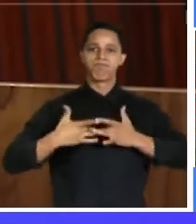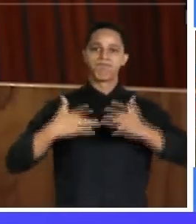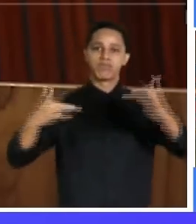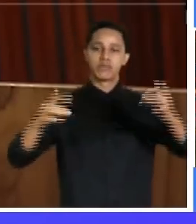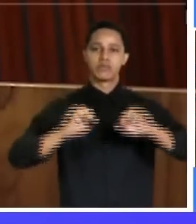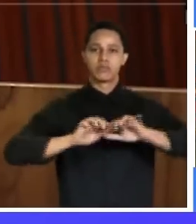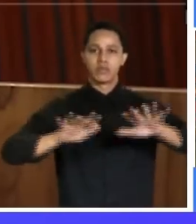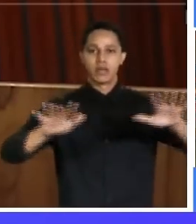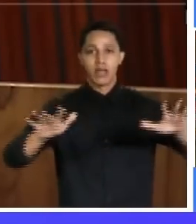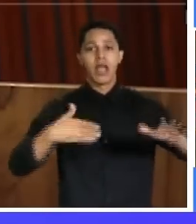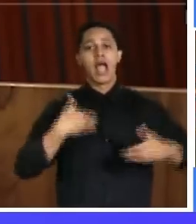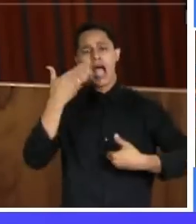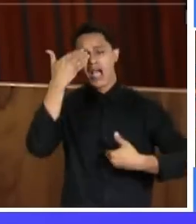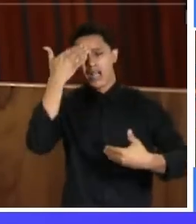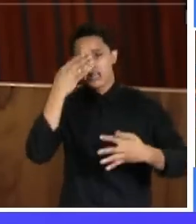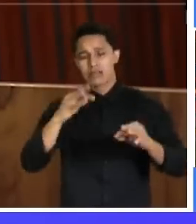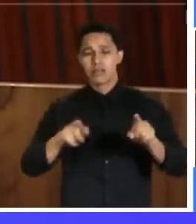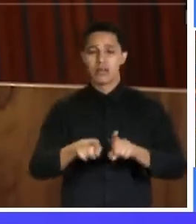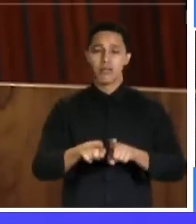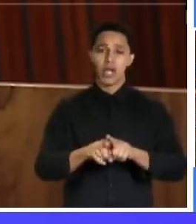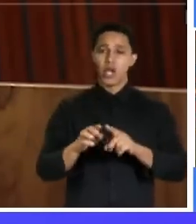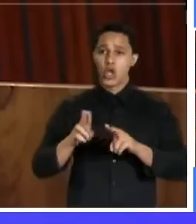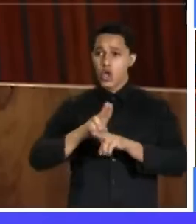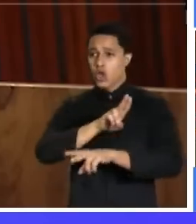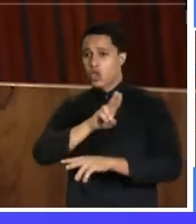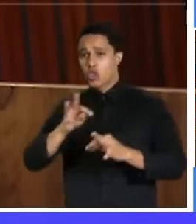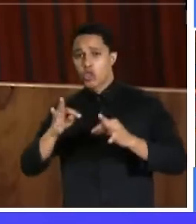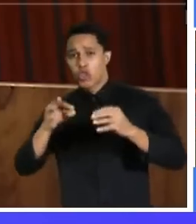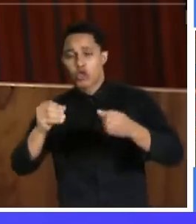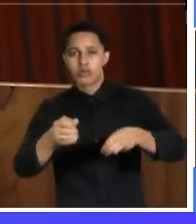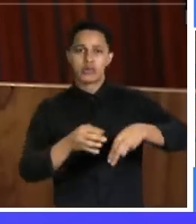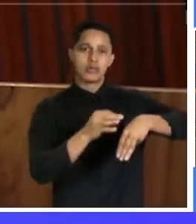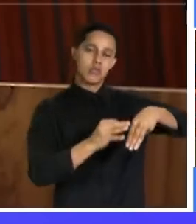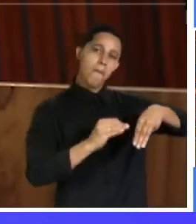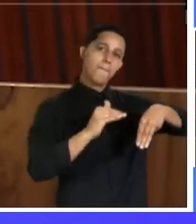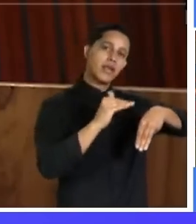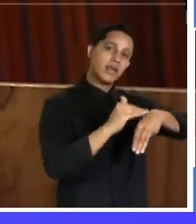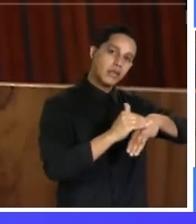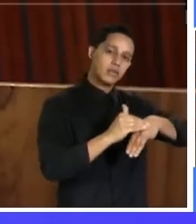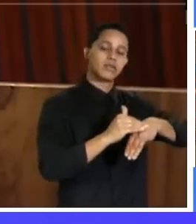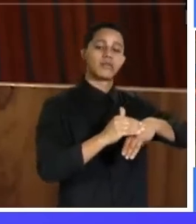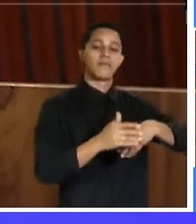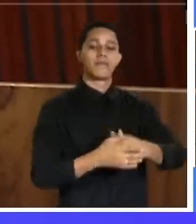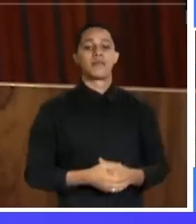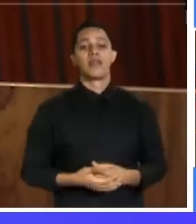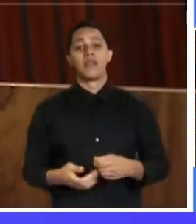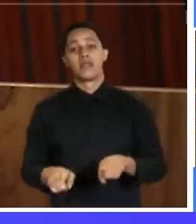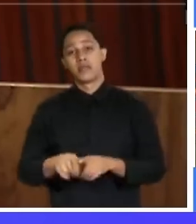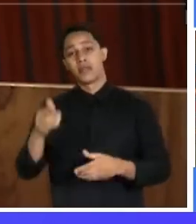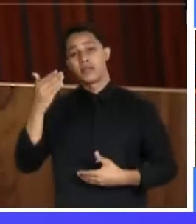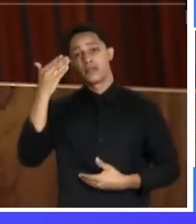milícias digitais estão sobre investigação então o inferno astral do bolsonaro apenas começando